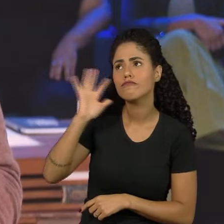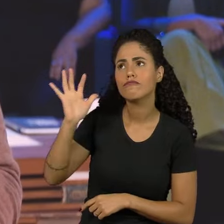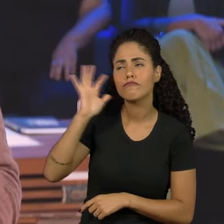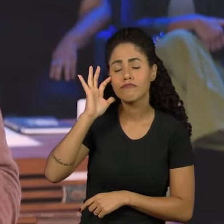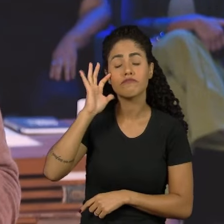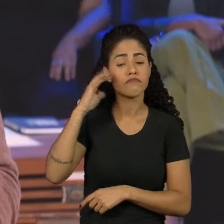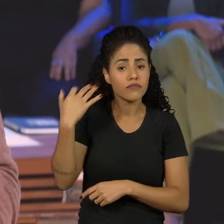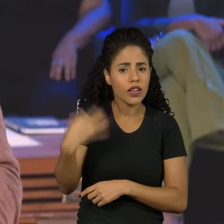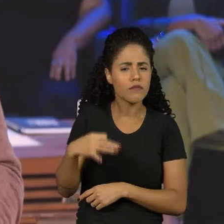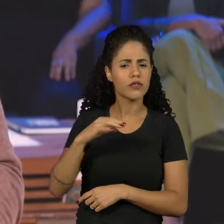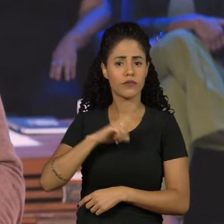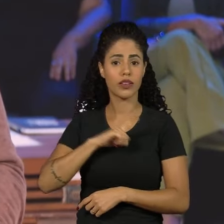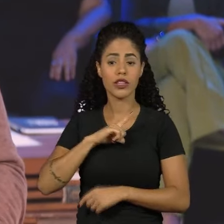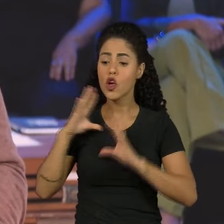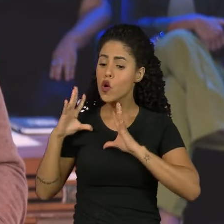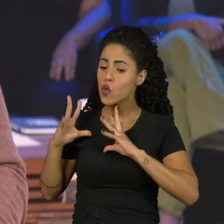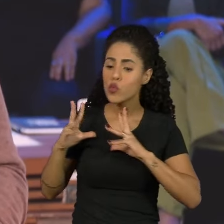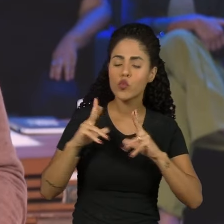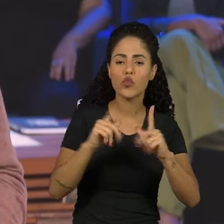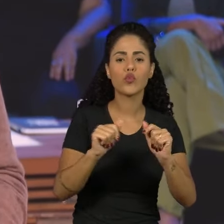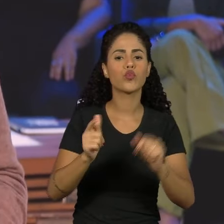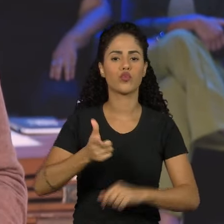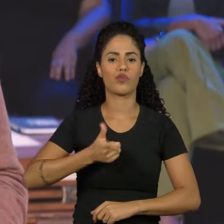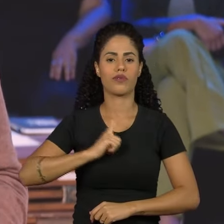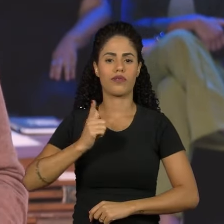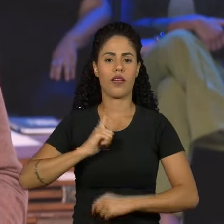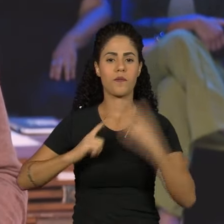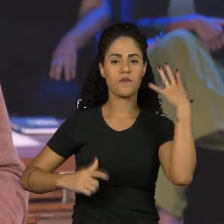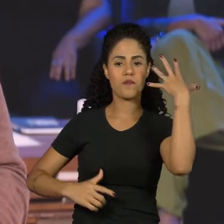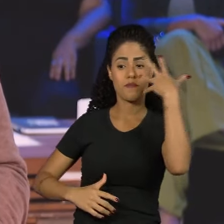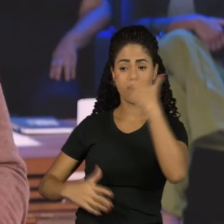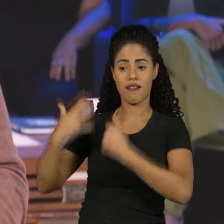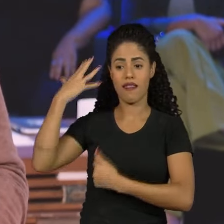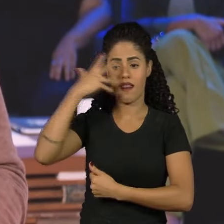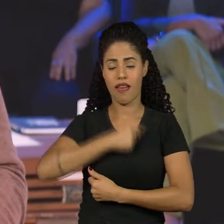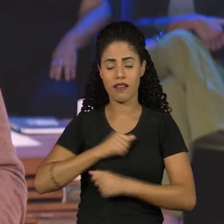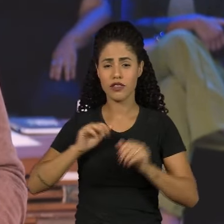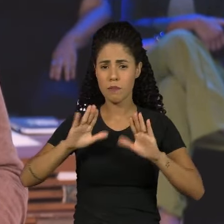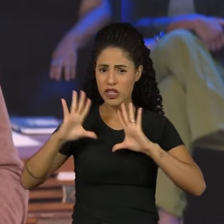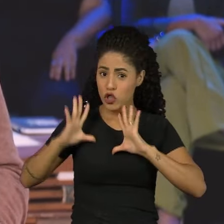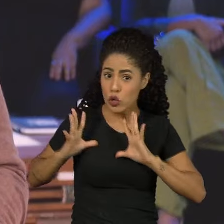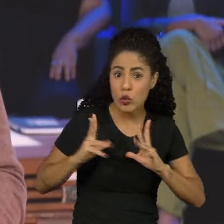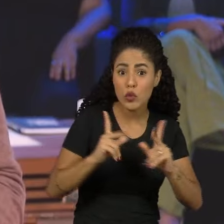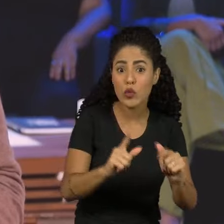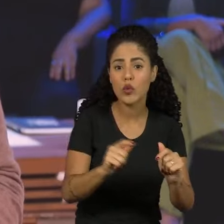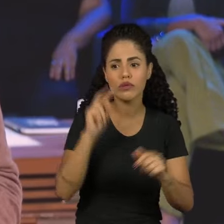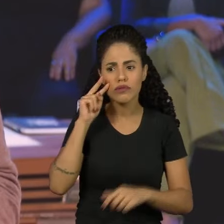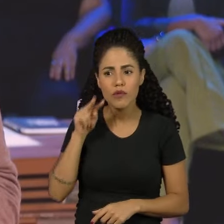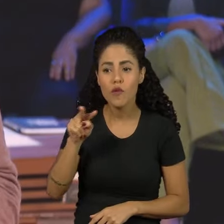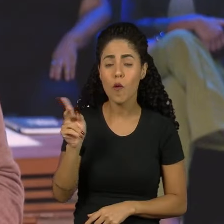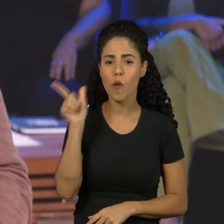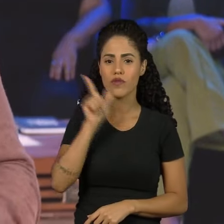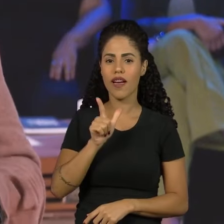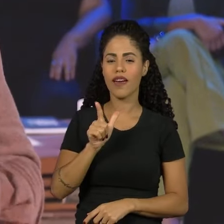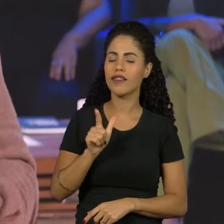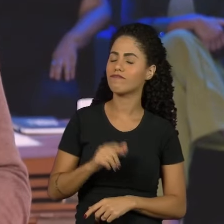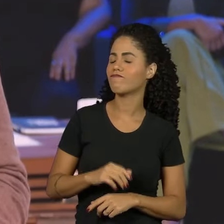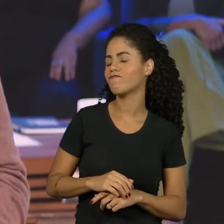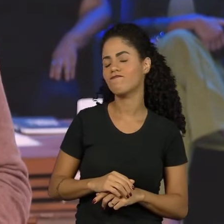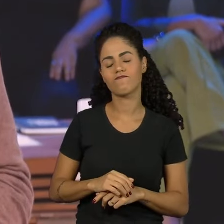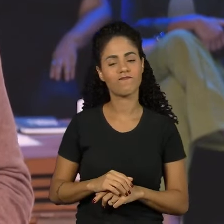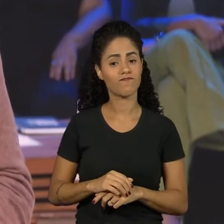Confúcio: tudo tem sua beleza, mas nem todos podem vê-la.